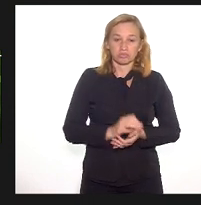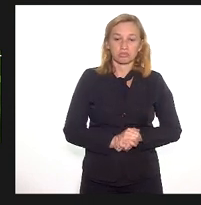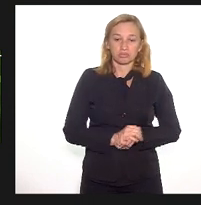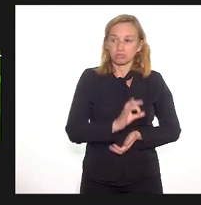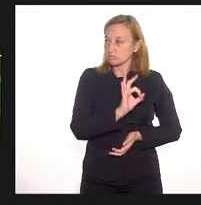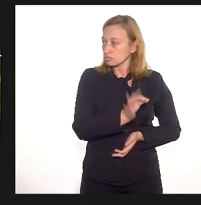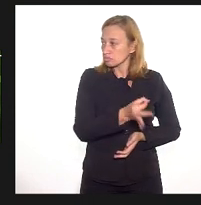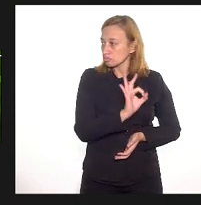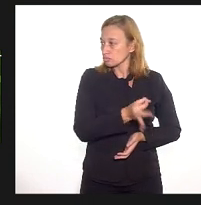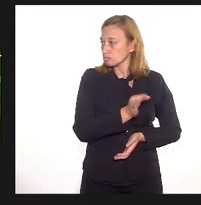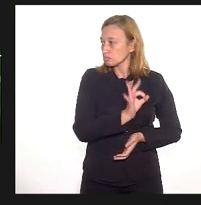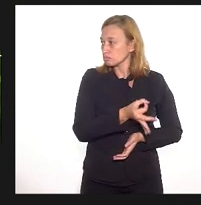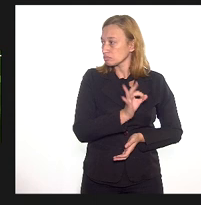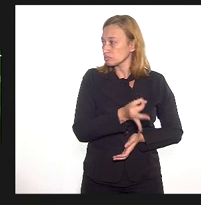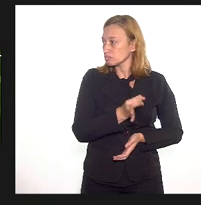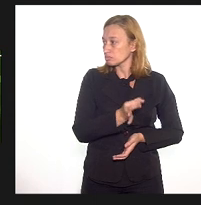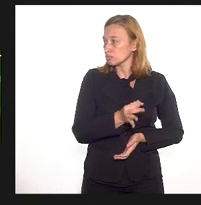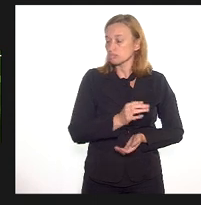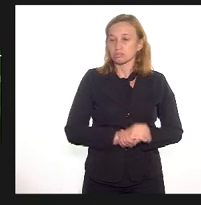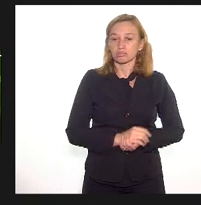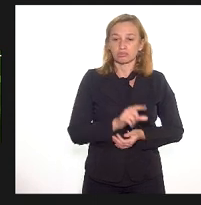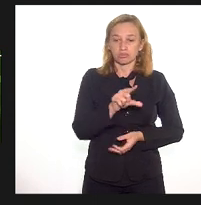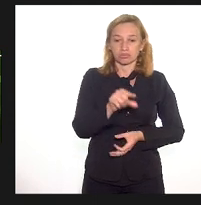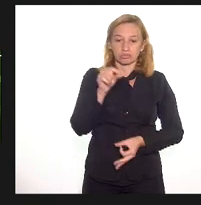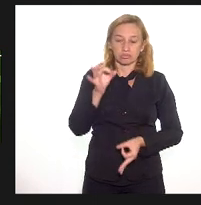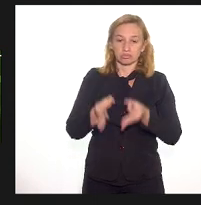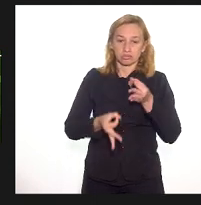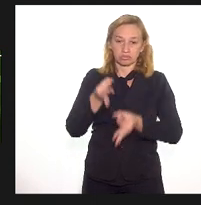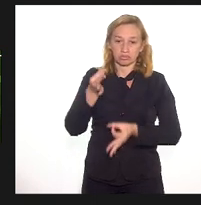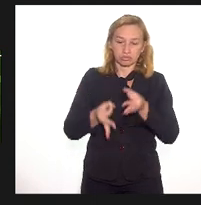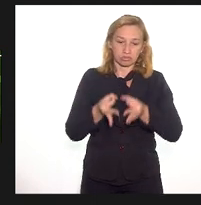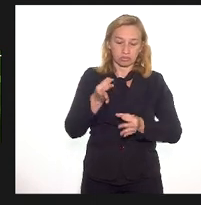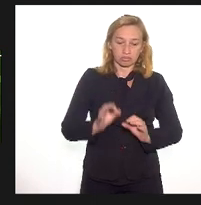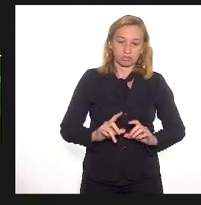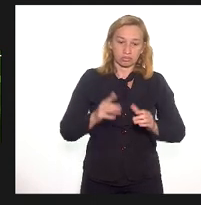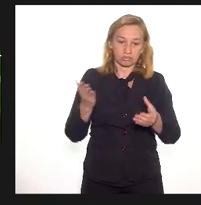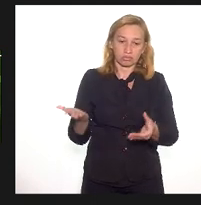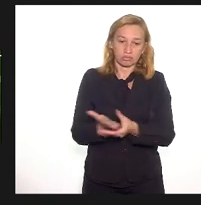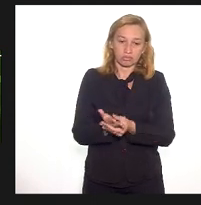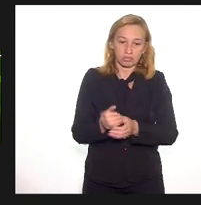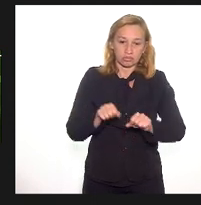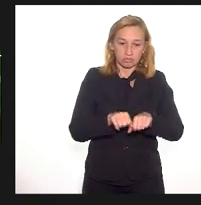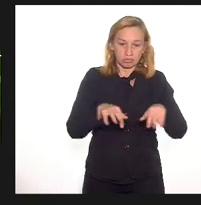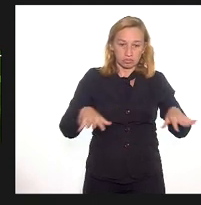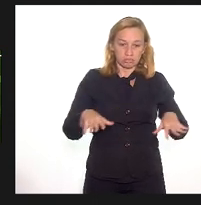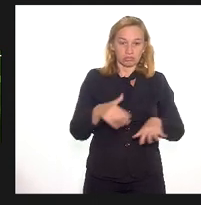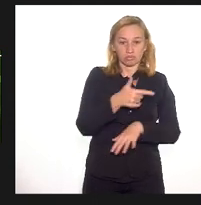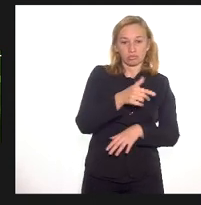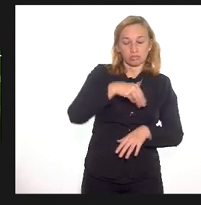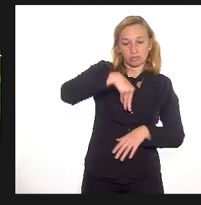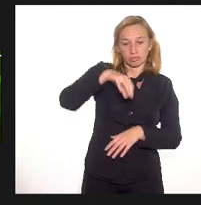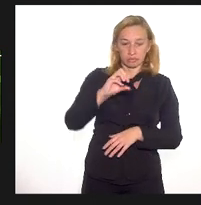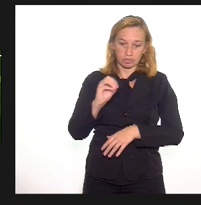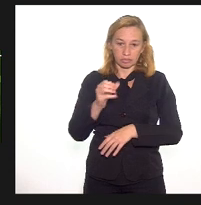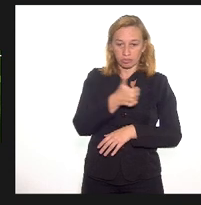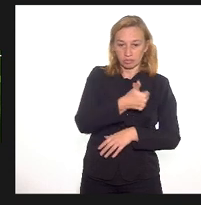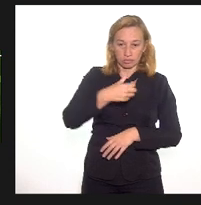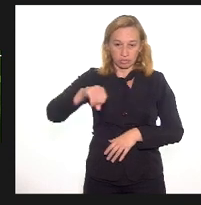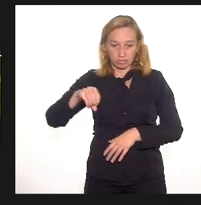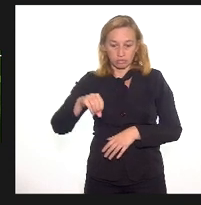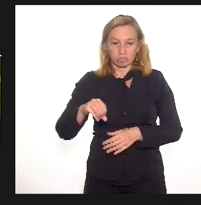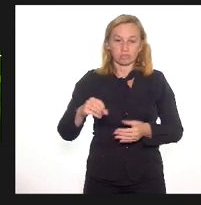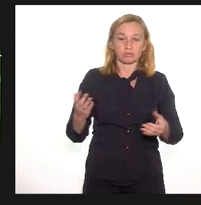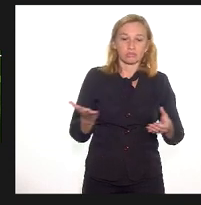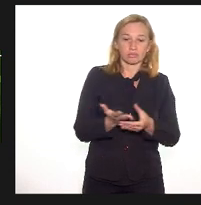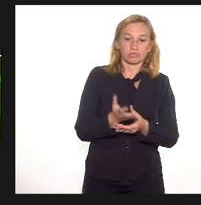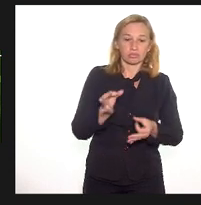Consequentemente, há uma decisão judicial nesta ação distribuída em maio de 19, determinando que as partes, Estado do Rio